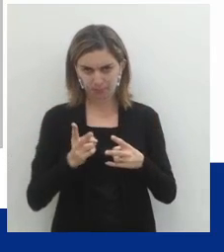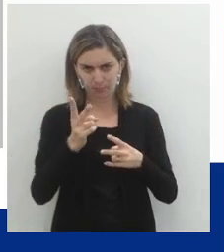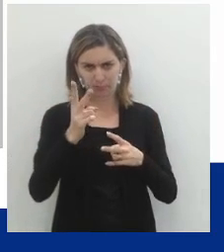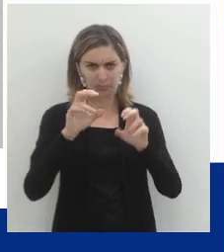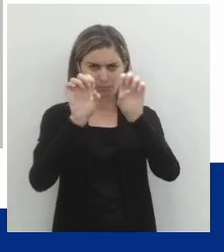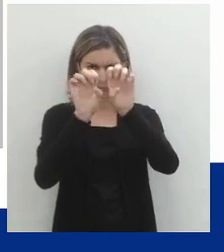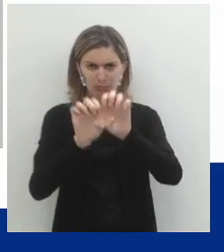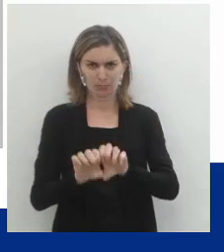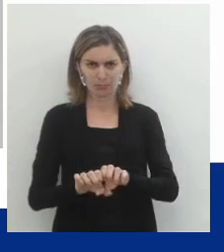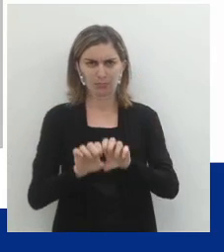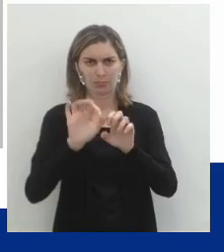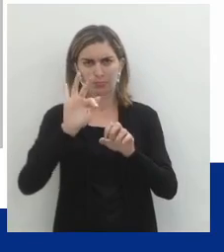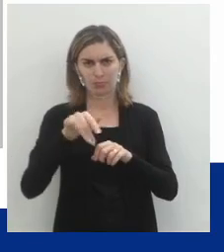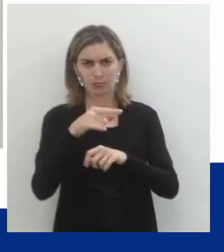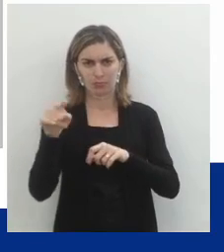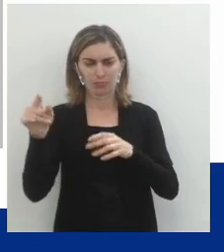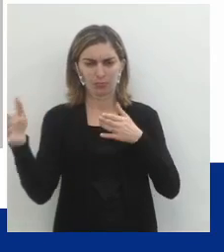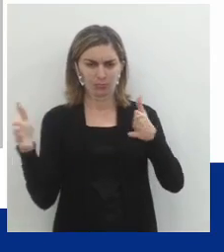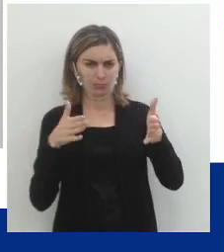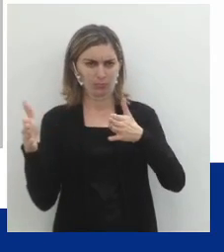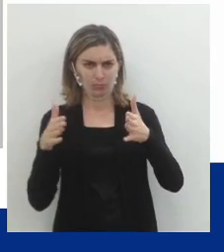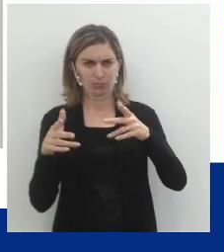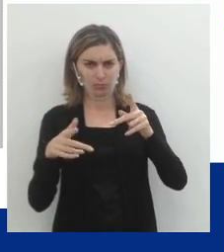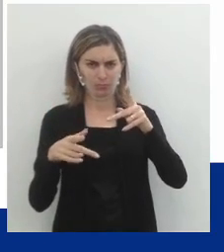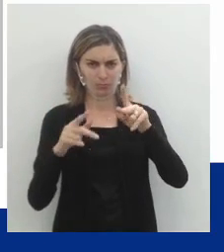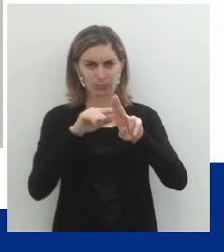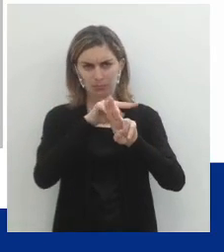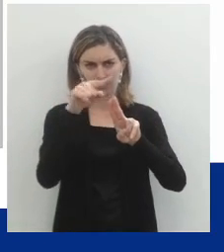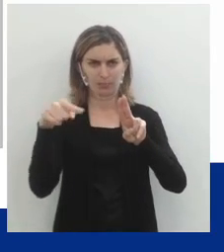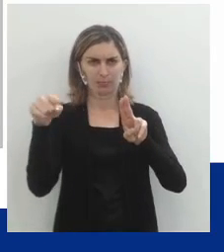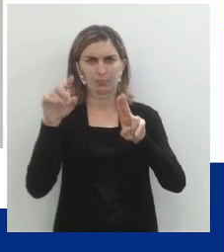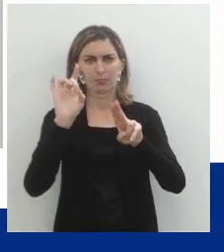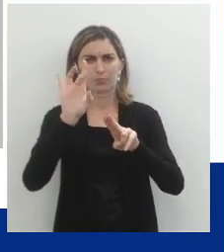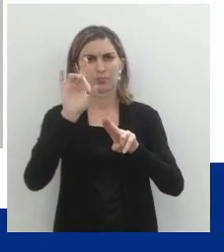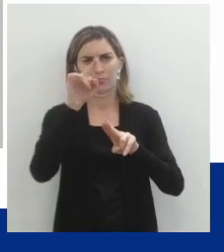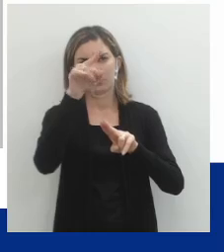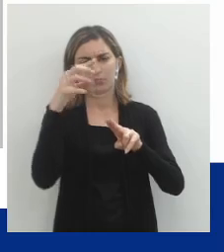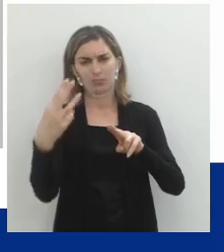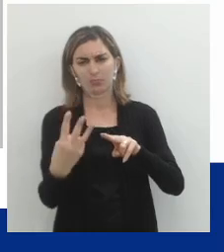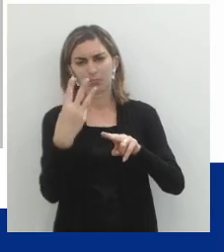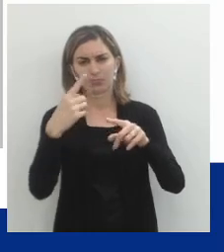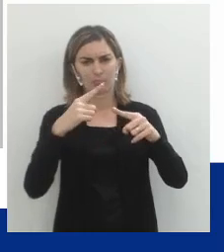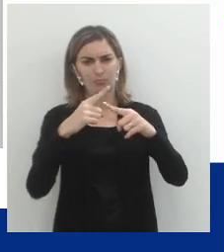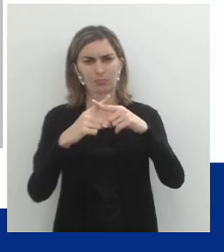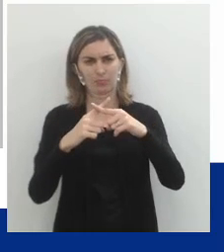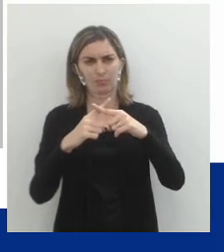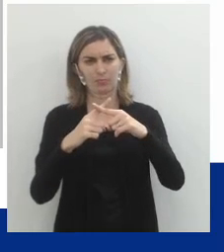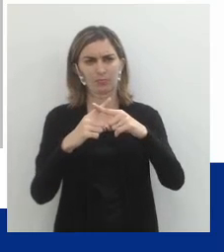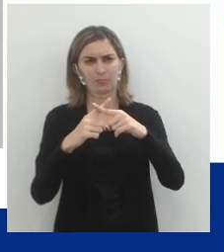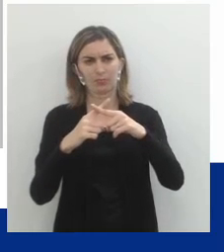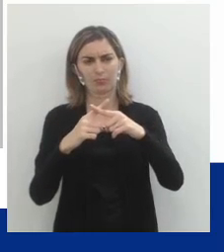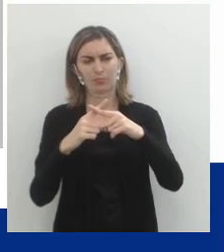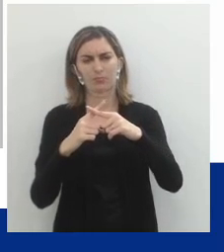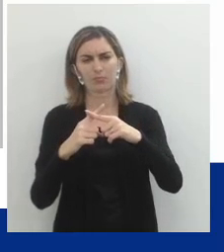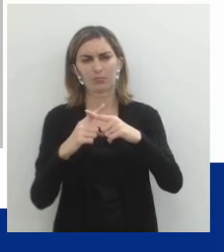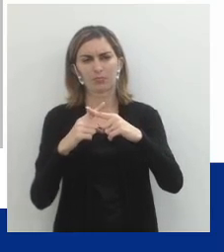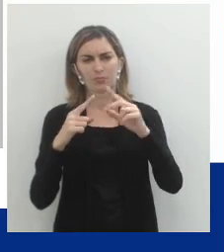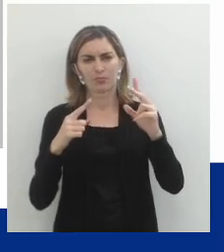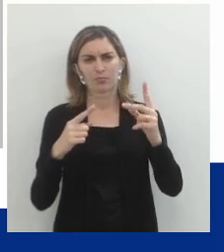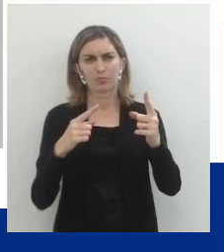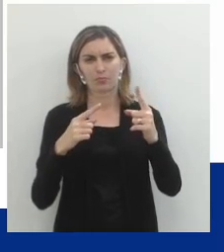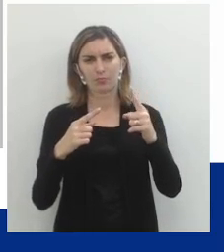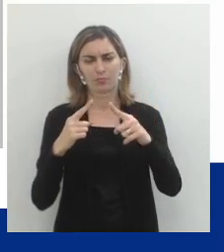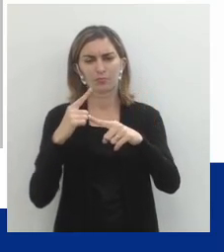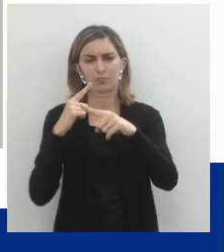mesma estrutura da função, com período em π, tá certo? Só que esse 3 multiplica esse valorzinho aqui, Roberto, ó. No lugar